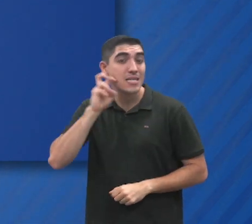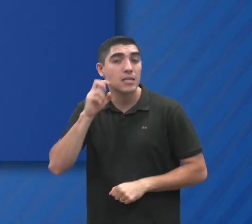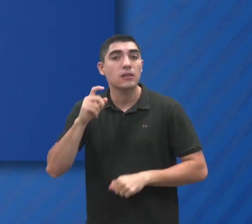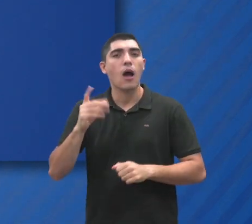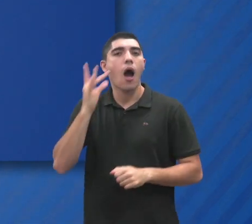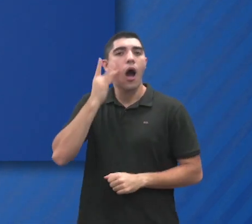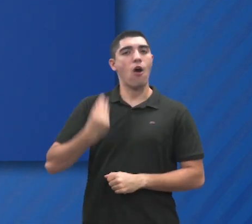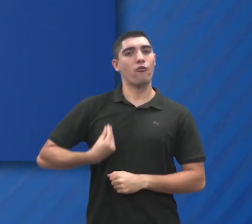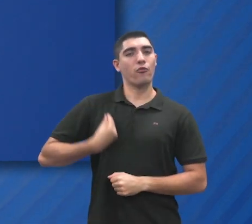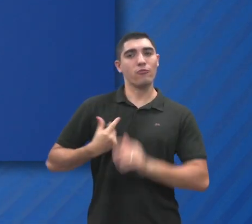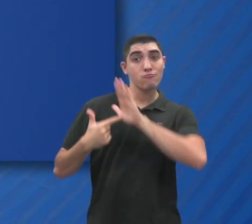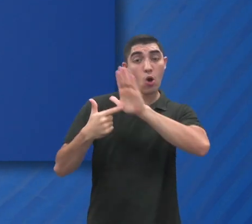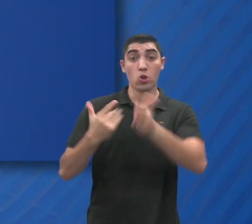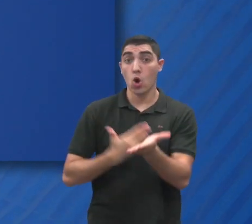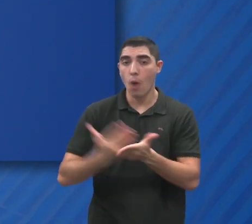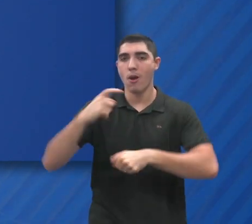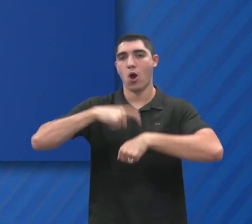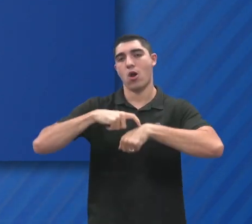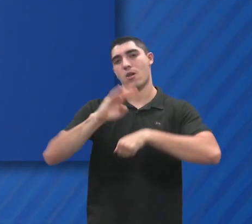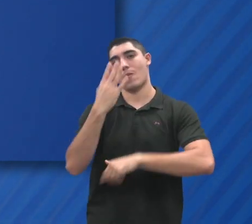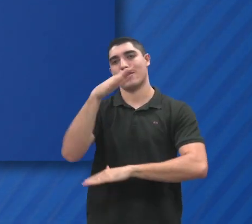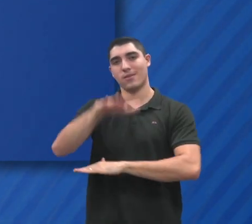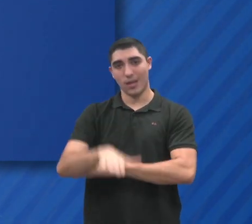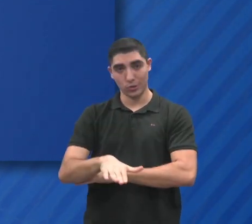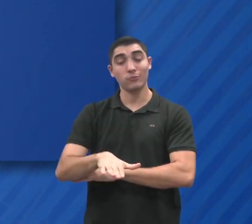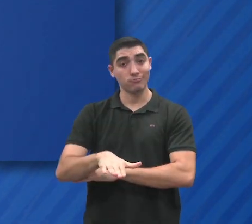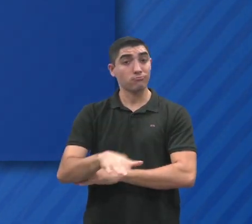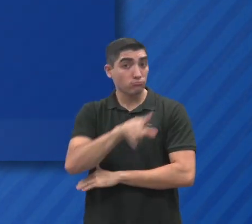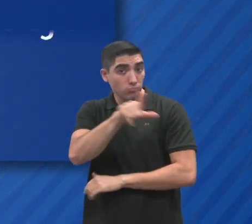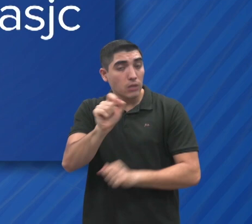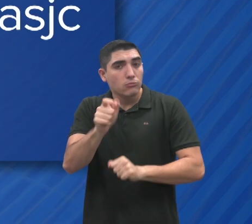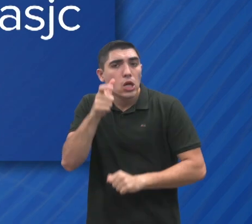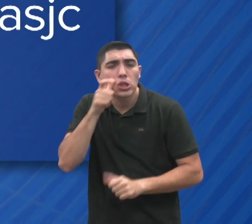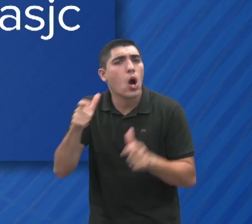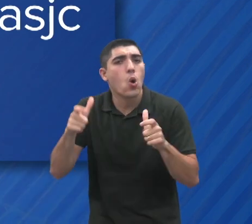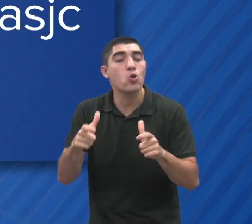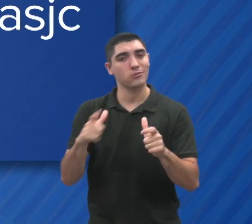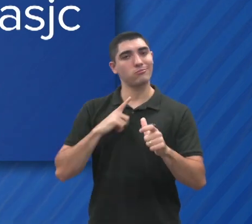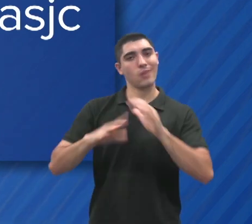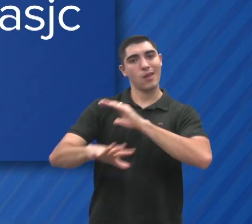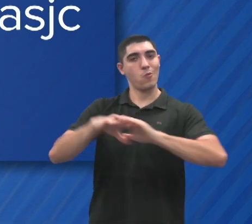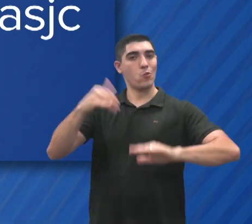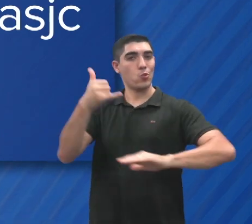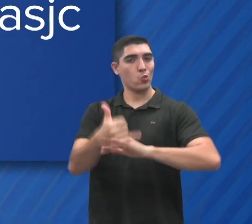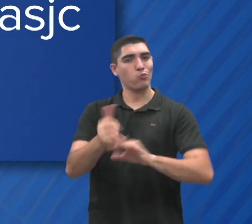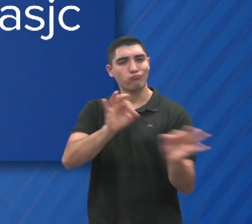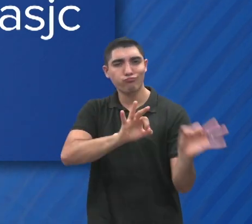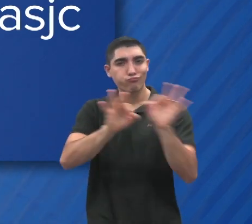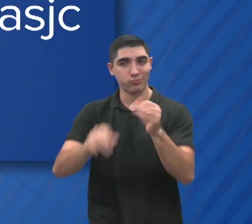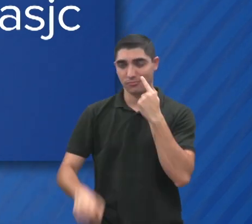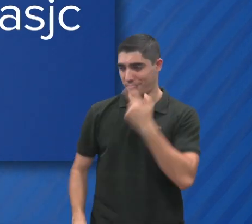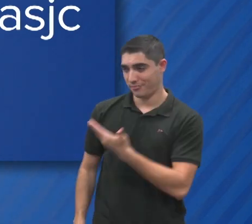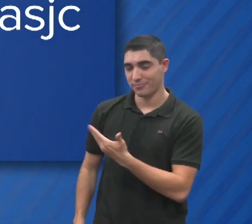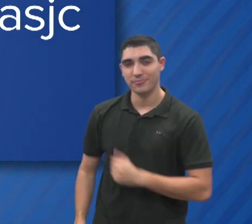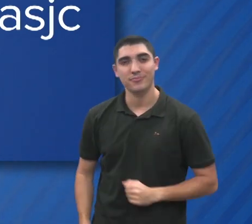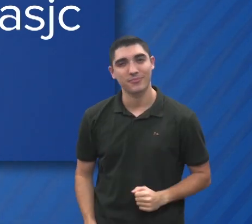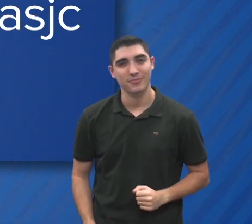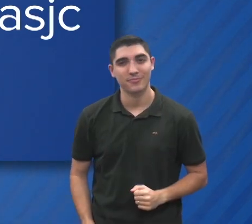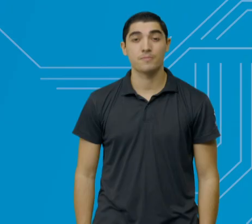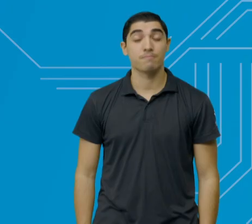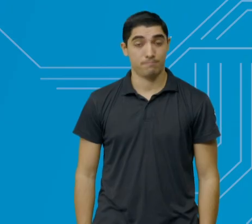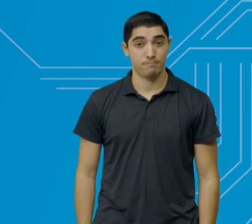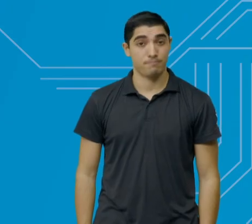com transmissão ao vivo a partir das 4 horas da tarde. Você pode acompanhar os trabalhos em plenário na íntegra no nosso canal do